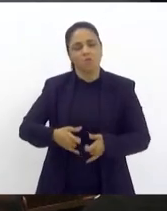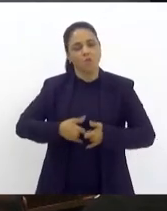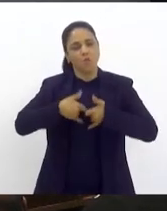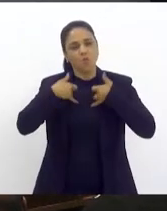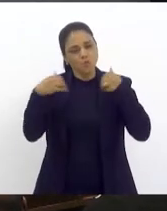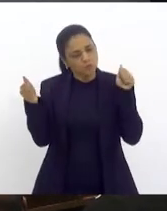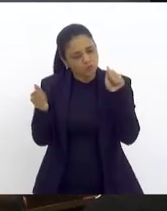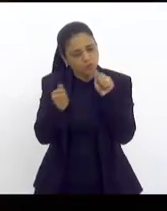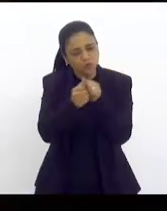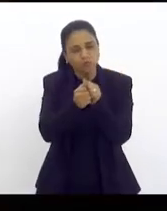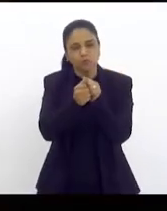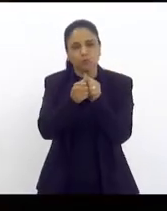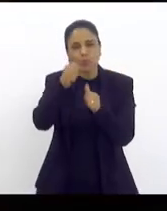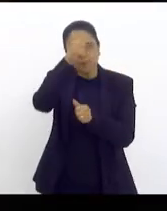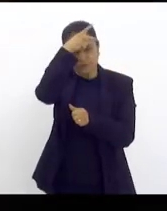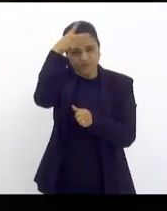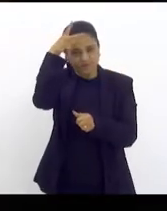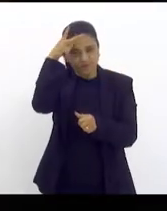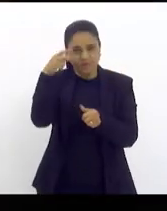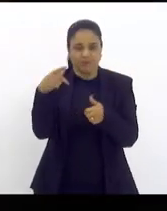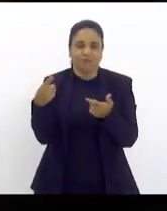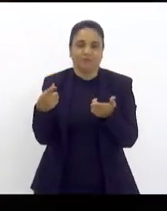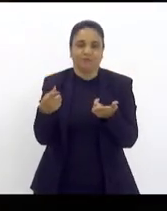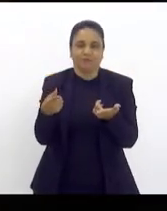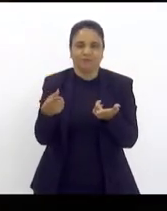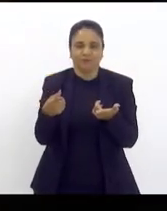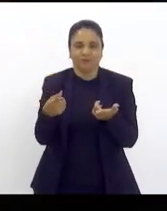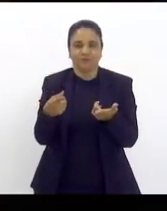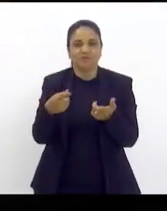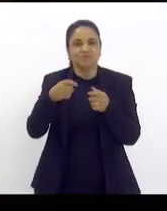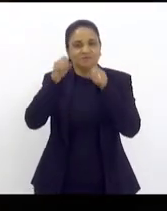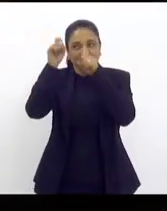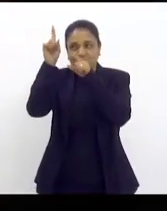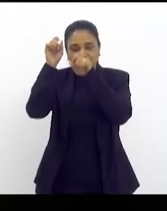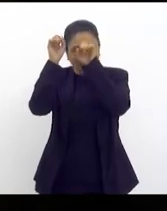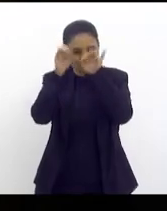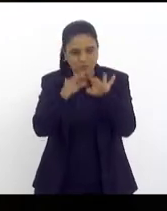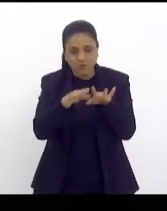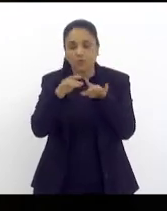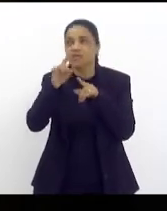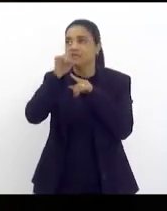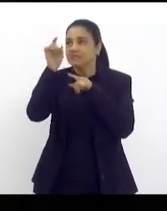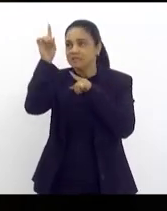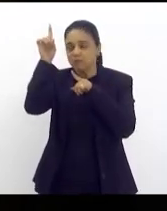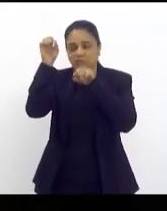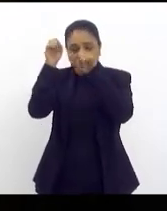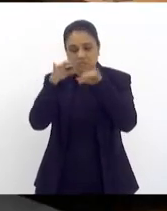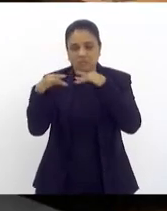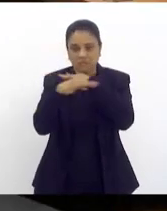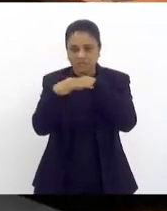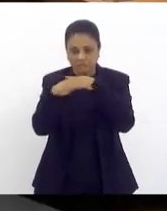junto contigo. Que Deus continue te abençoando e que Deus abençoe a cidade de Itaguaí. Tá bom? Obrigado, pessoal.